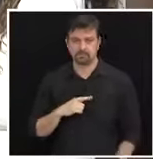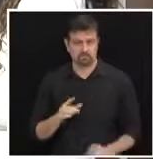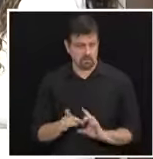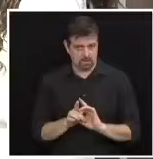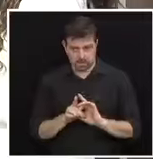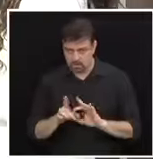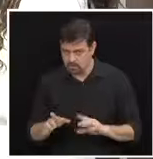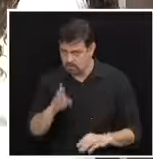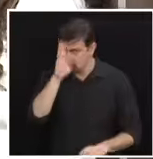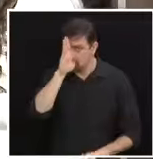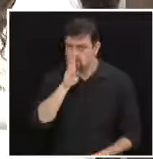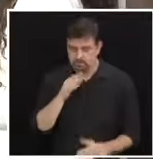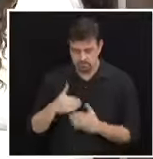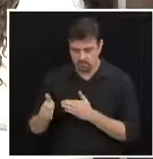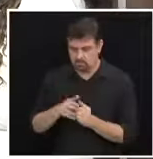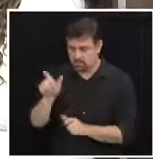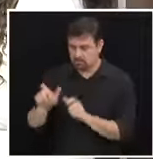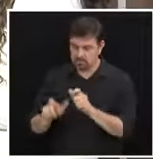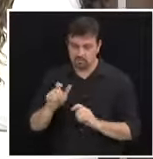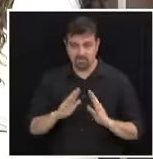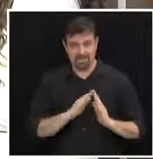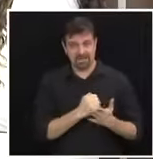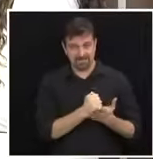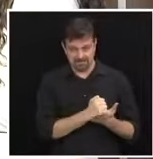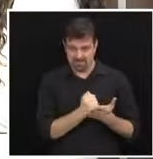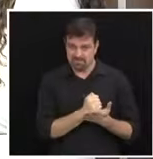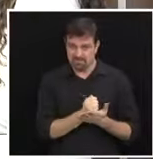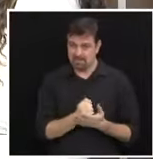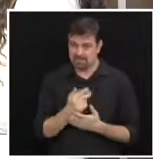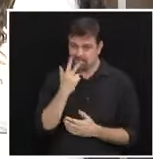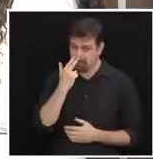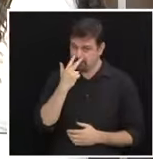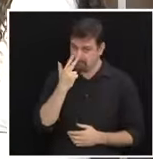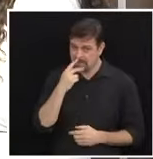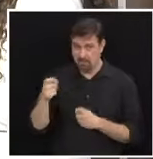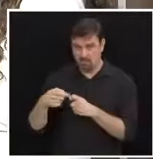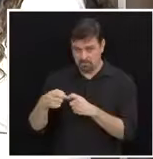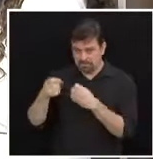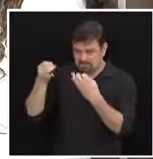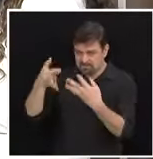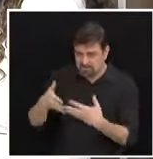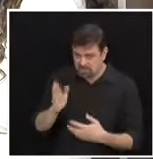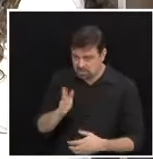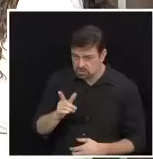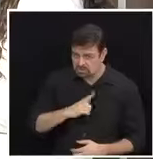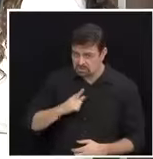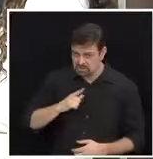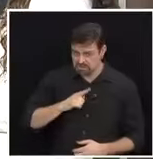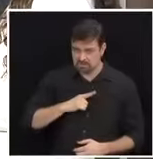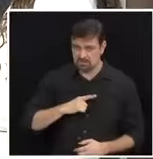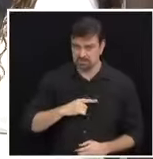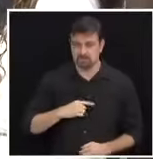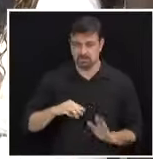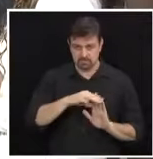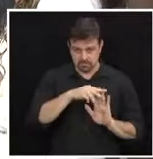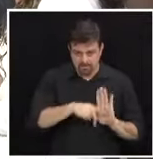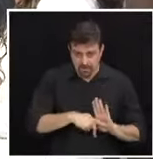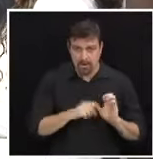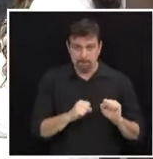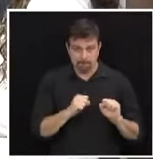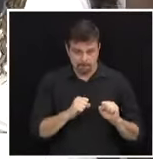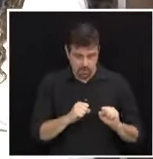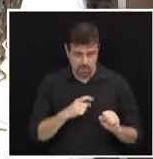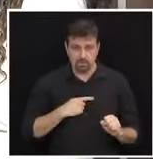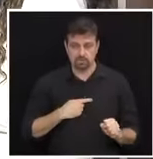disponível, qualquer um pode ter. Na farmácia, se eu não me engano, acho que o médico depois pode falar, parece que já tem uma portaria da Anvisa que já está liberando